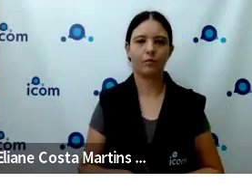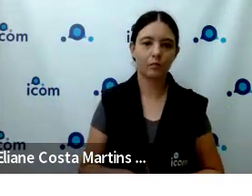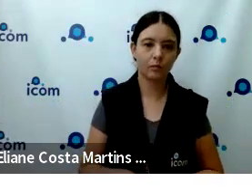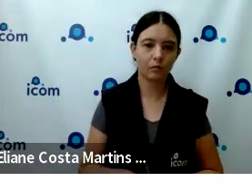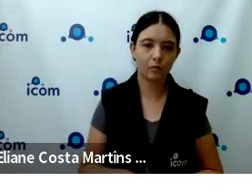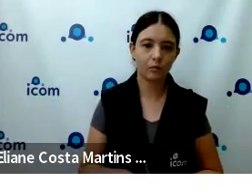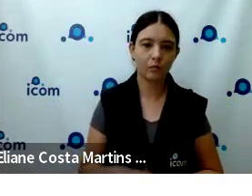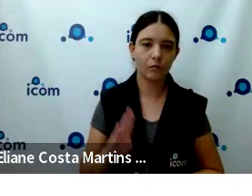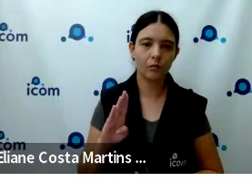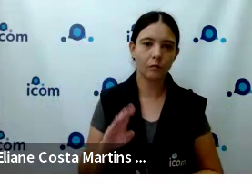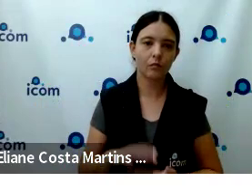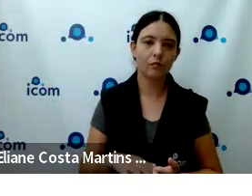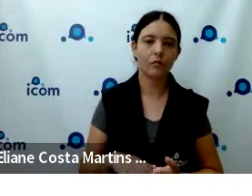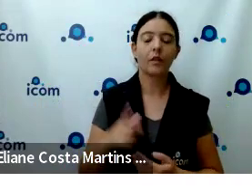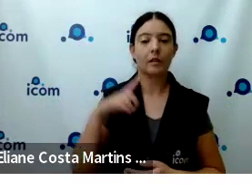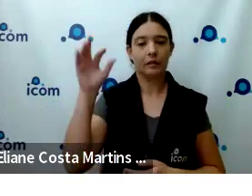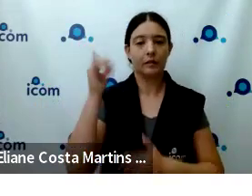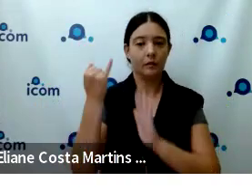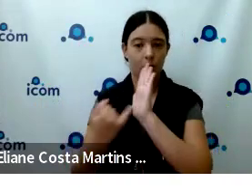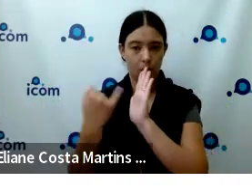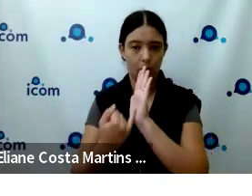Existem impostos federais,